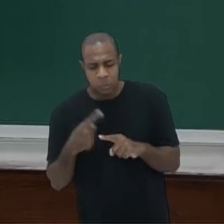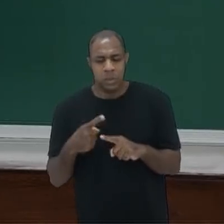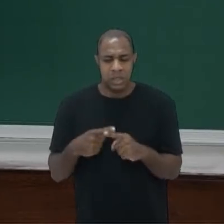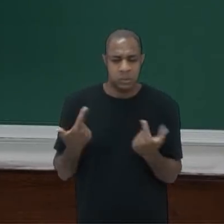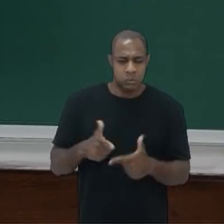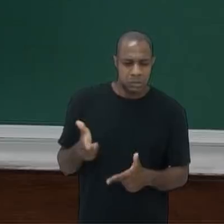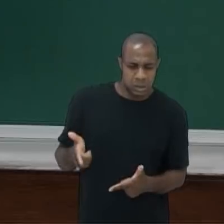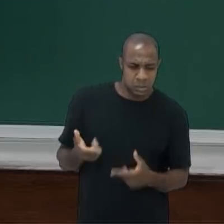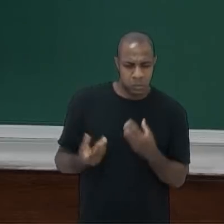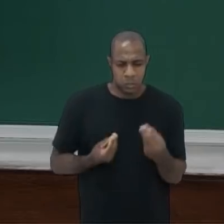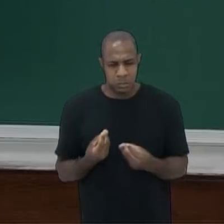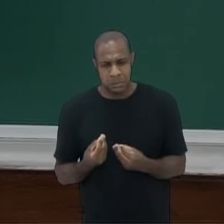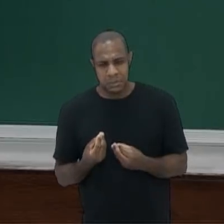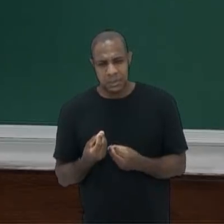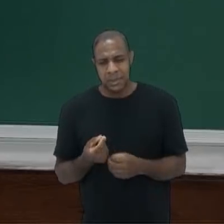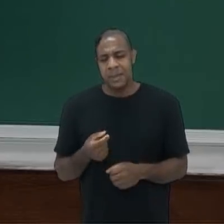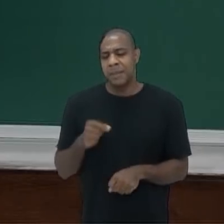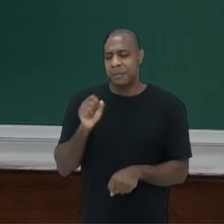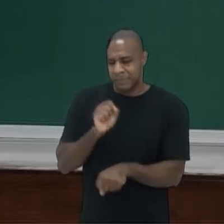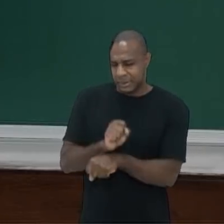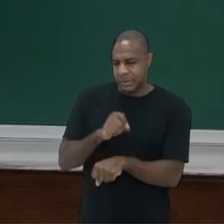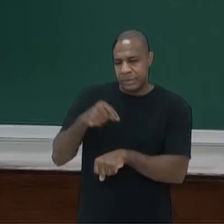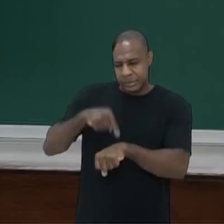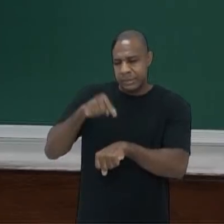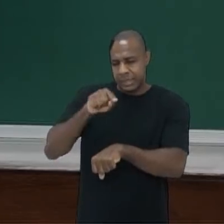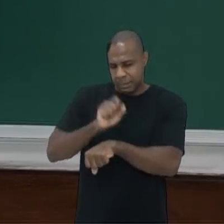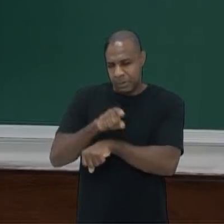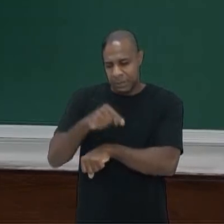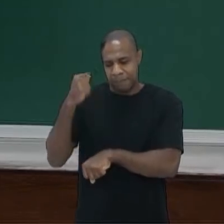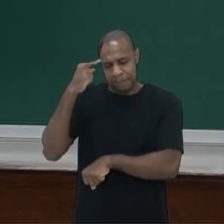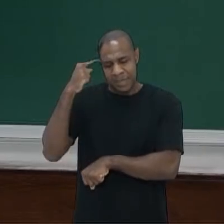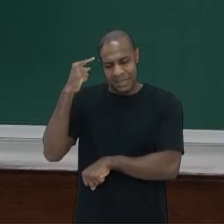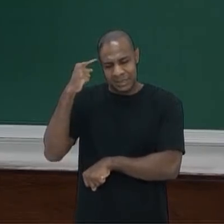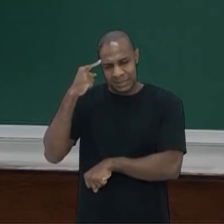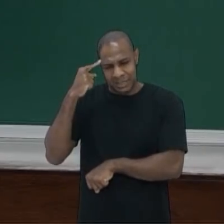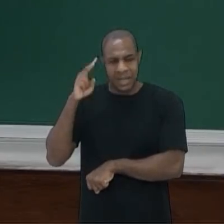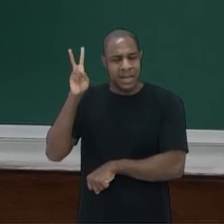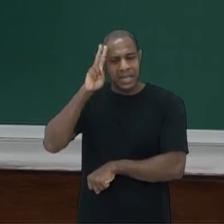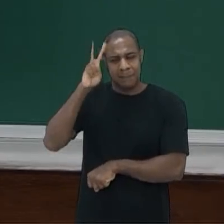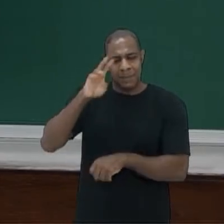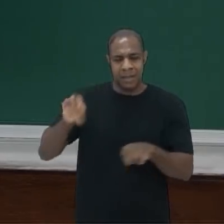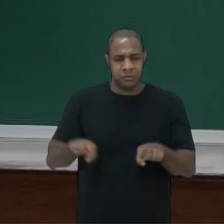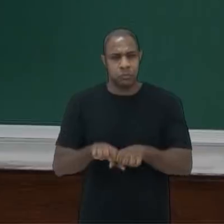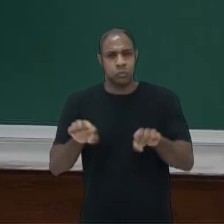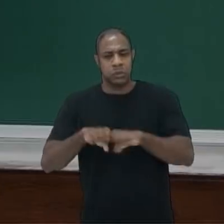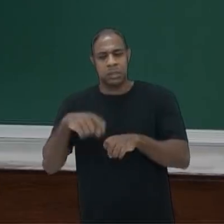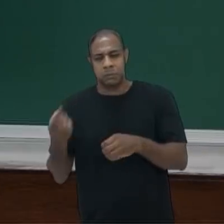essas perguntas que eu fiz, relembrar sobre essa estrutura e daqui a pouco eu volto para a gente conversar.